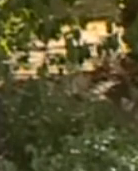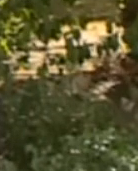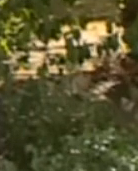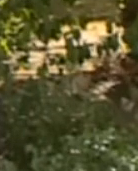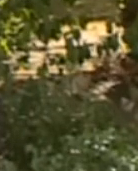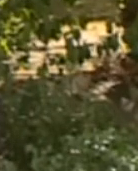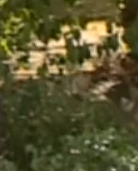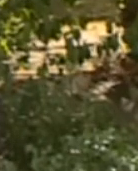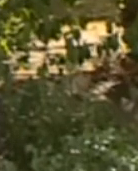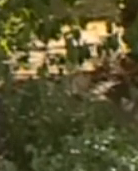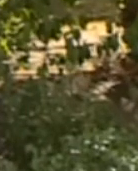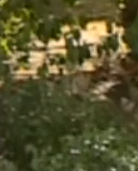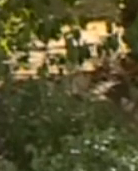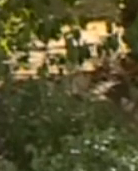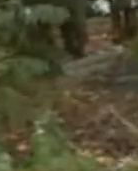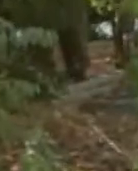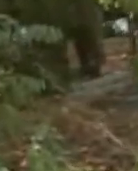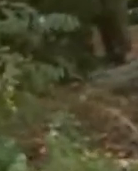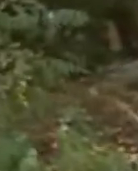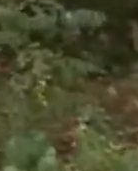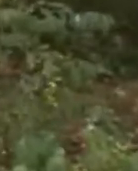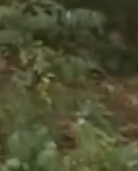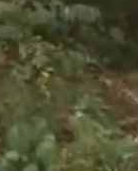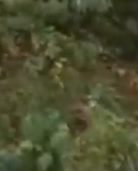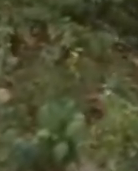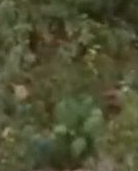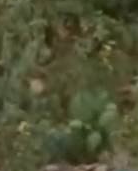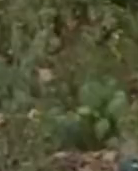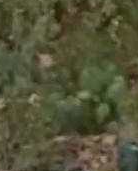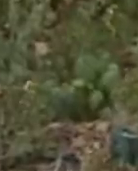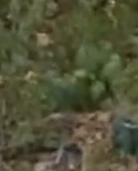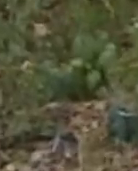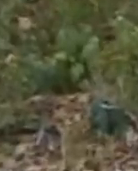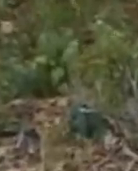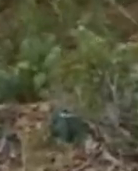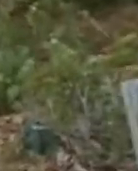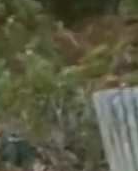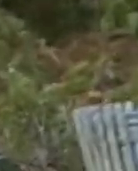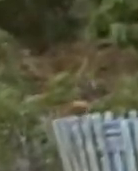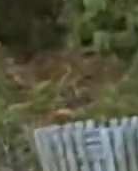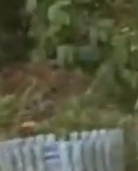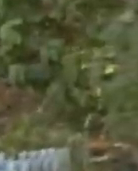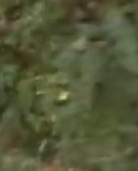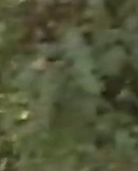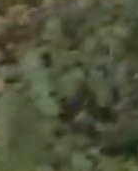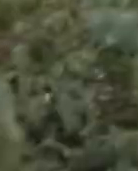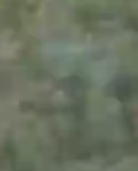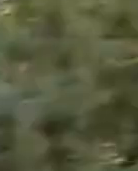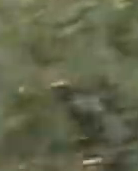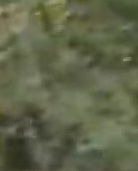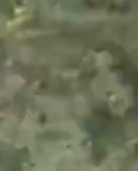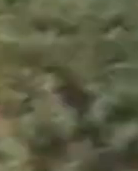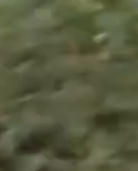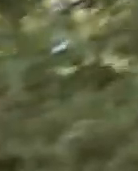comentar a realidade de Santarém, é uma realidade de toda a Europa. No dia 26 de novembro, Dom José Traquina é apresentado à sua nova diocese em Santarém.